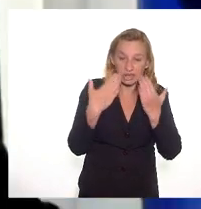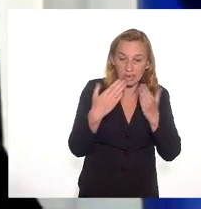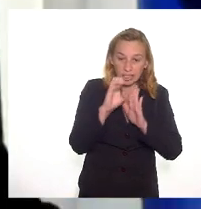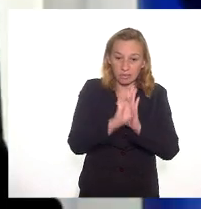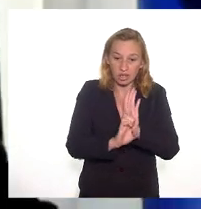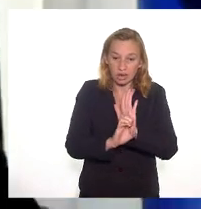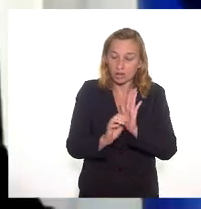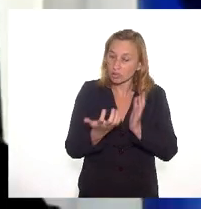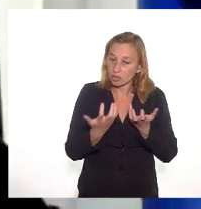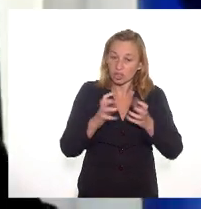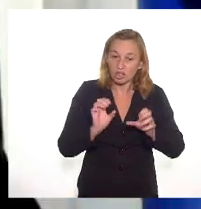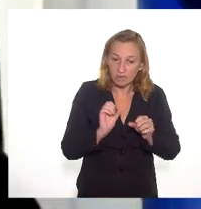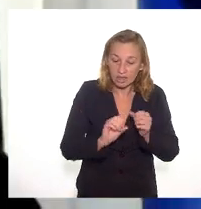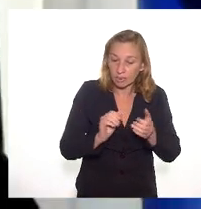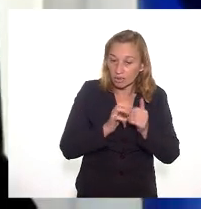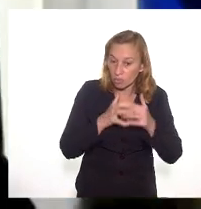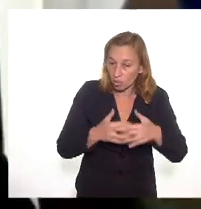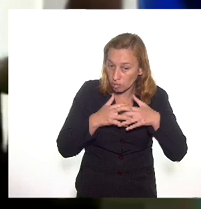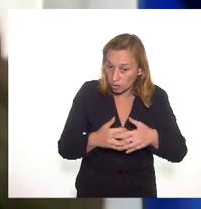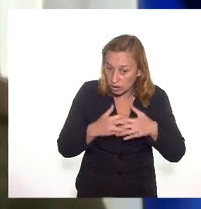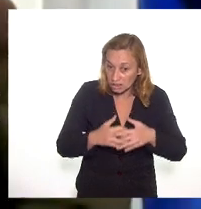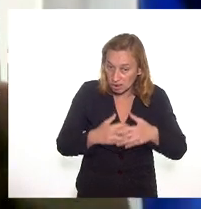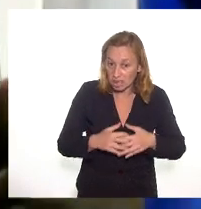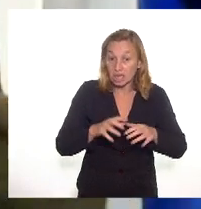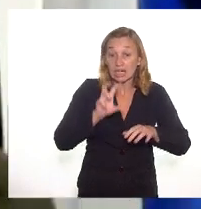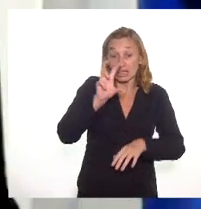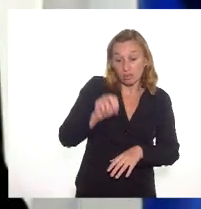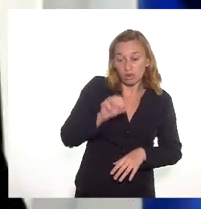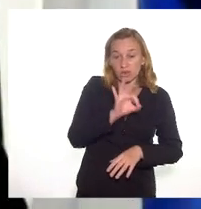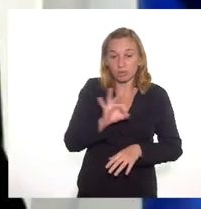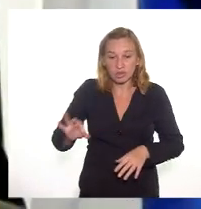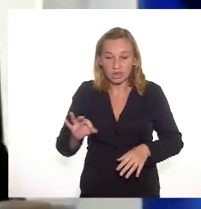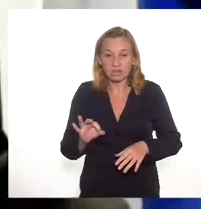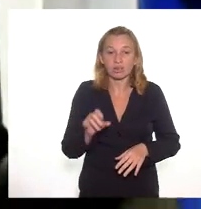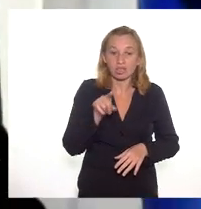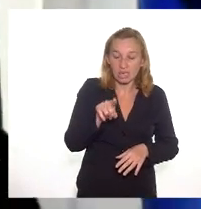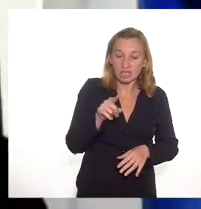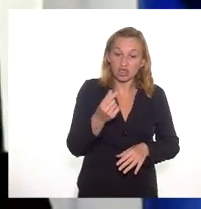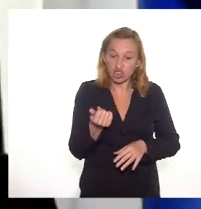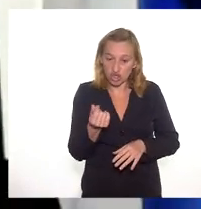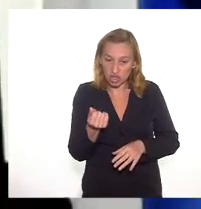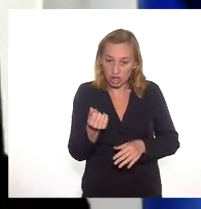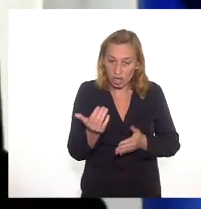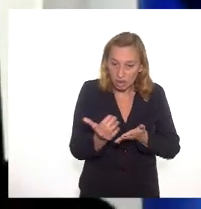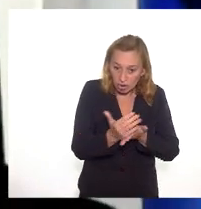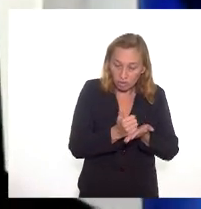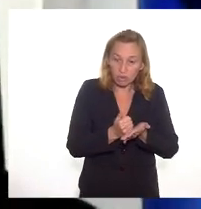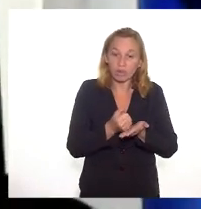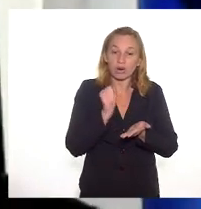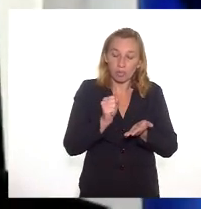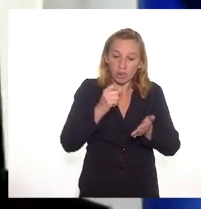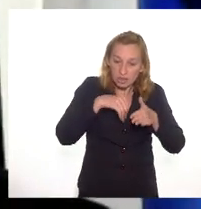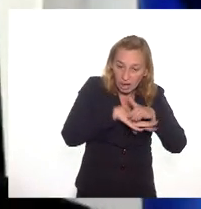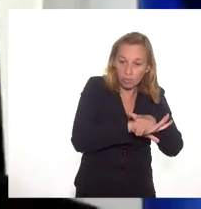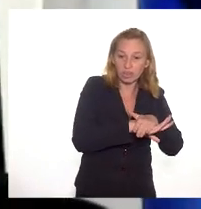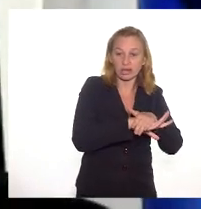para não confundir com a emenda original, que 50% desses recursos recuperados também possam ter destino um